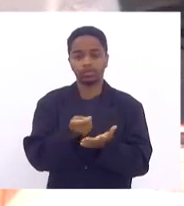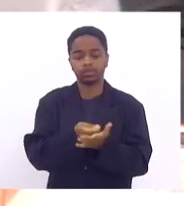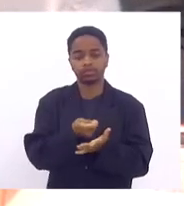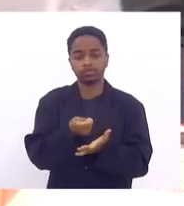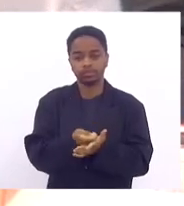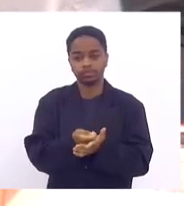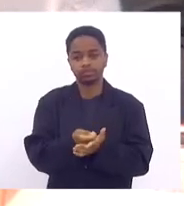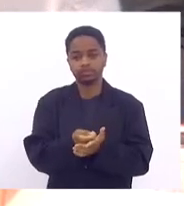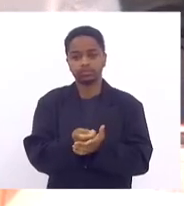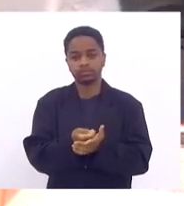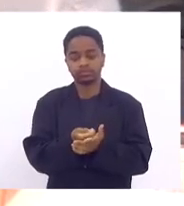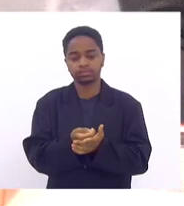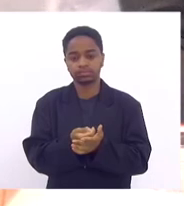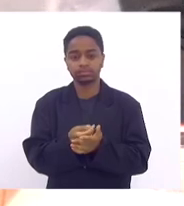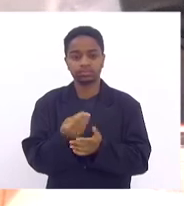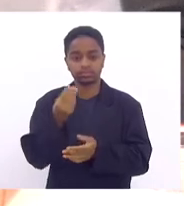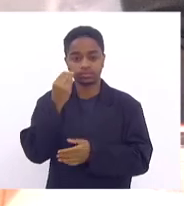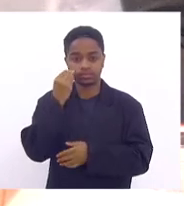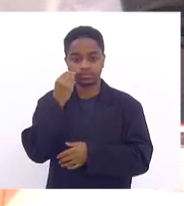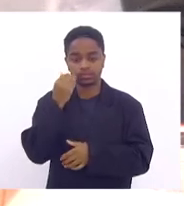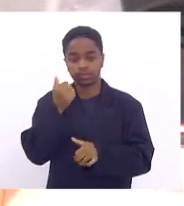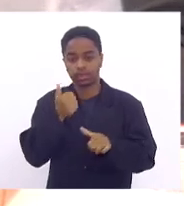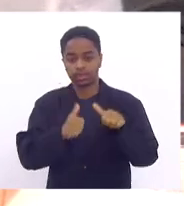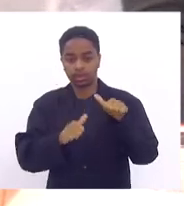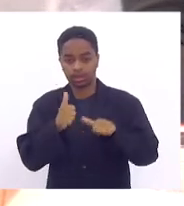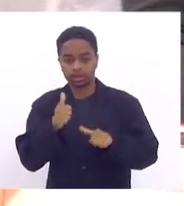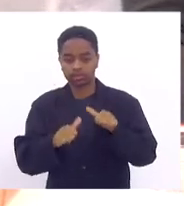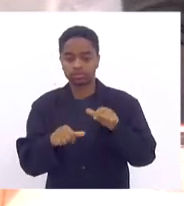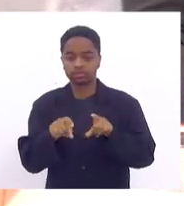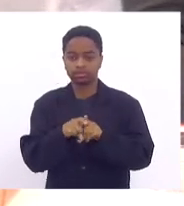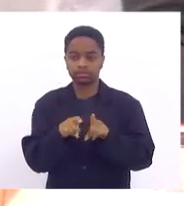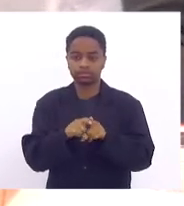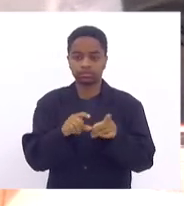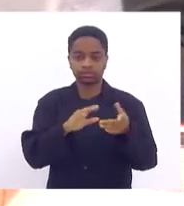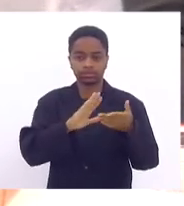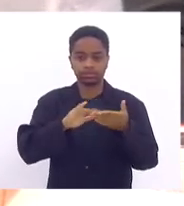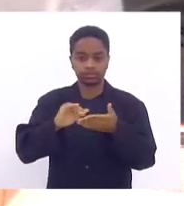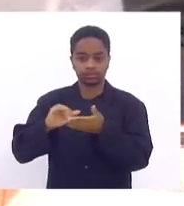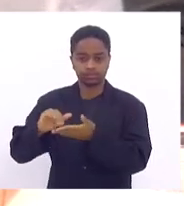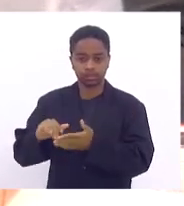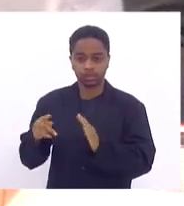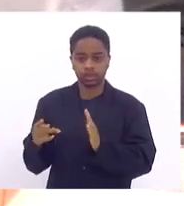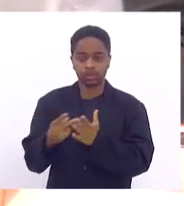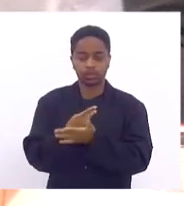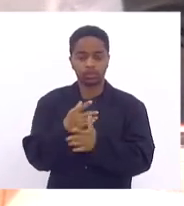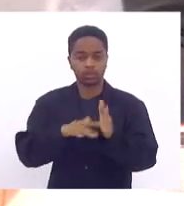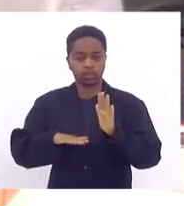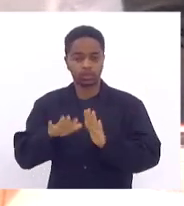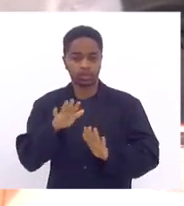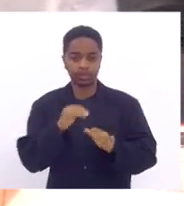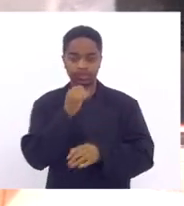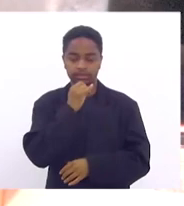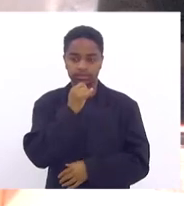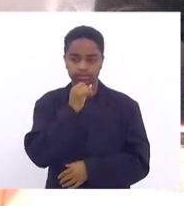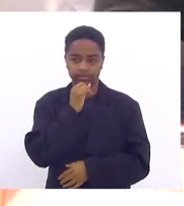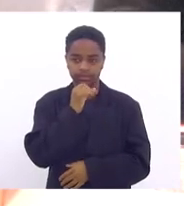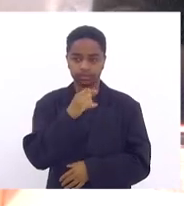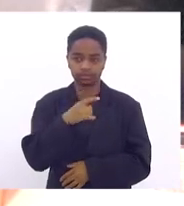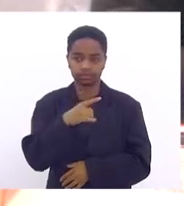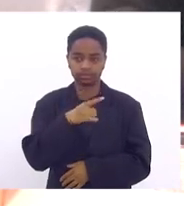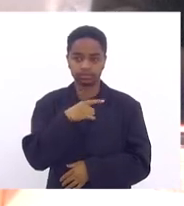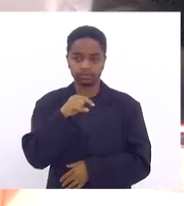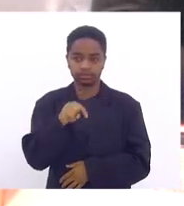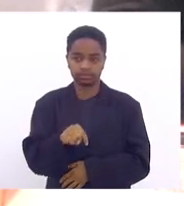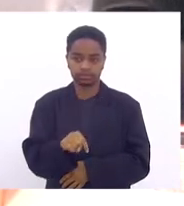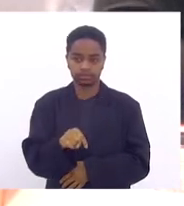procedimentais para que essas análises para que essas retiradas sejam feitas de forma mais cuidadosa então por exemplo aqui temos a h também de ter a